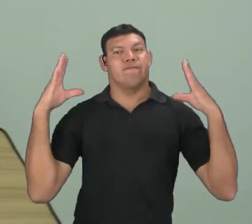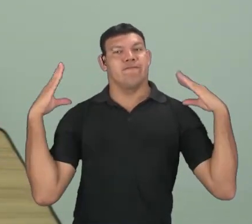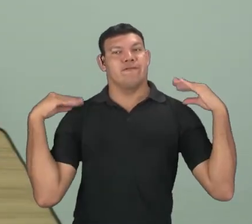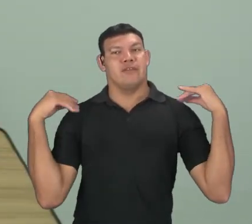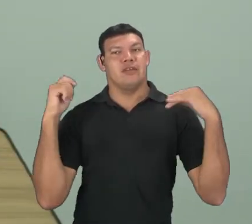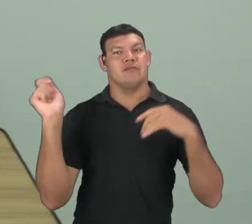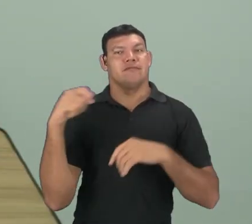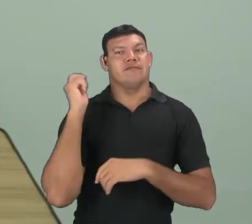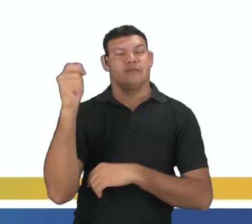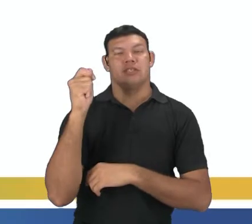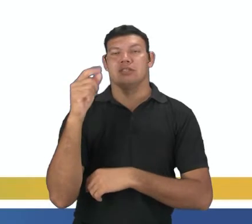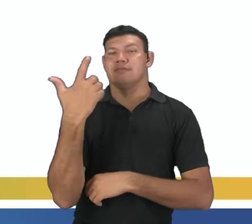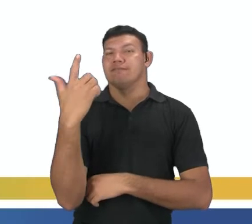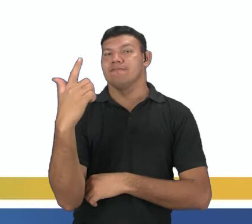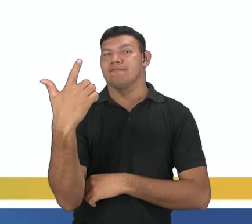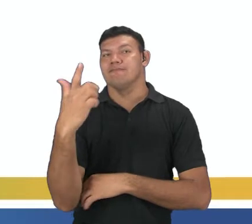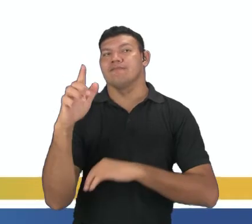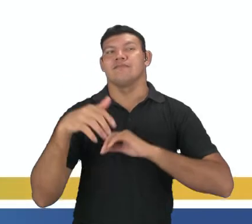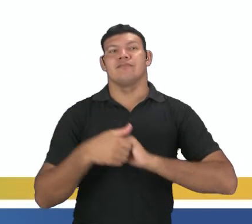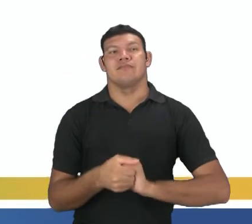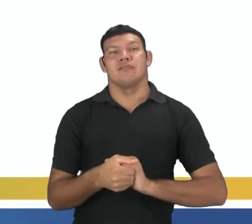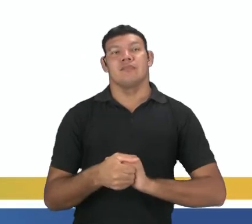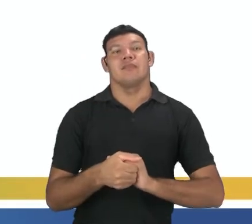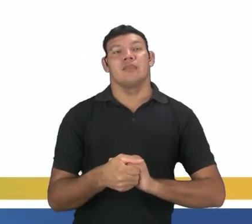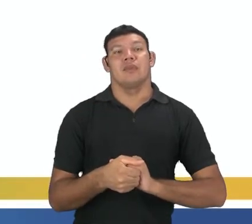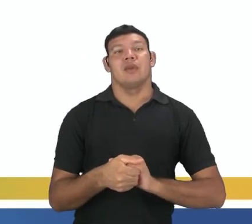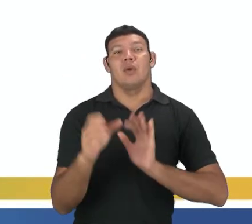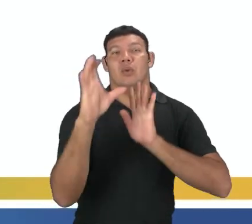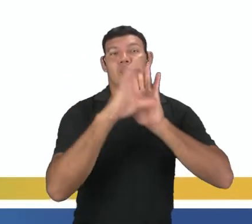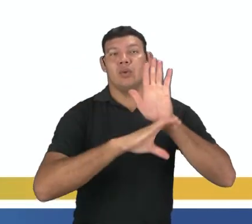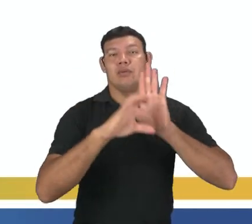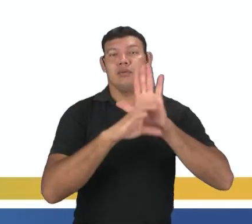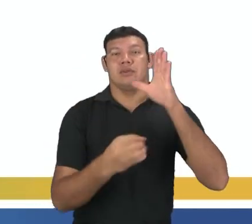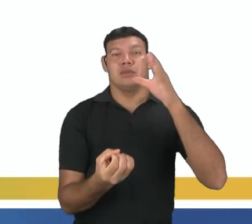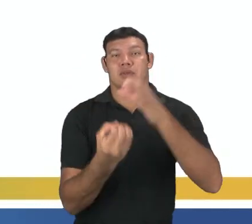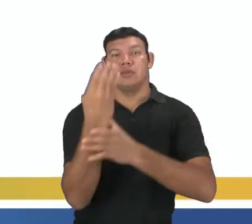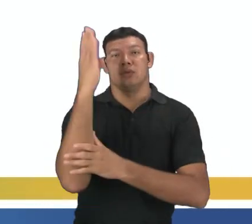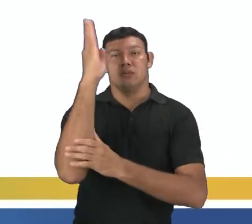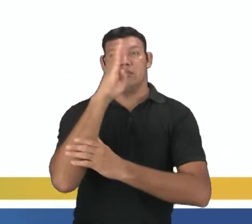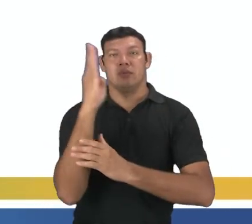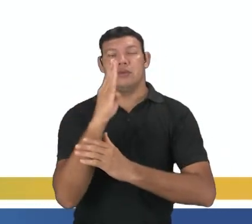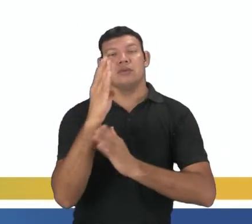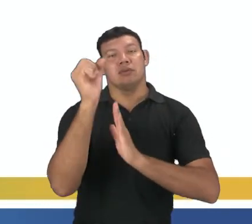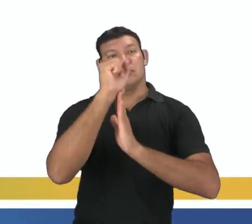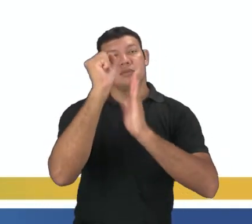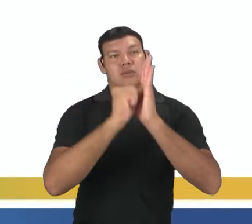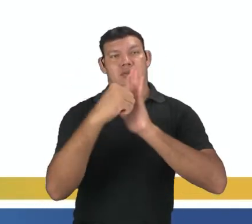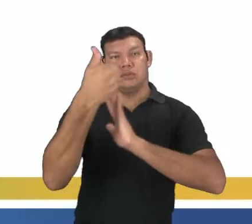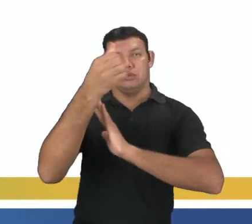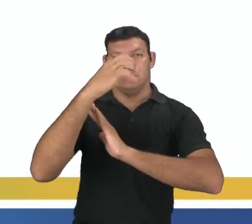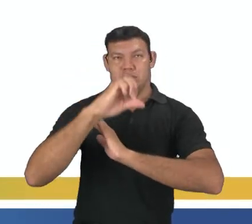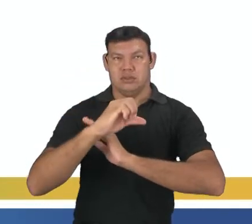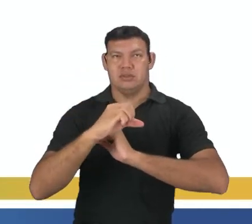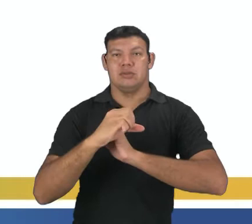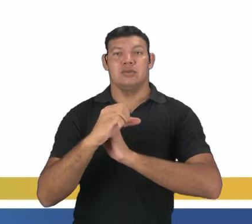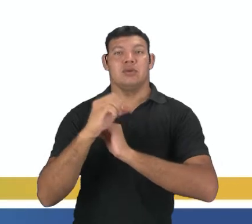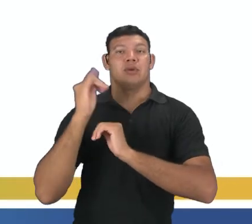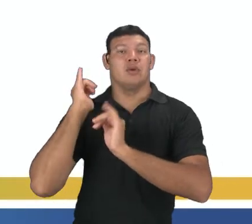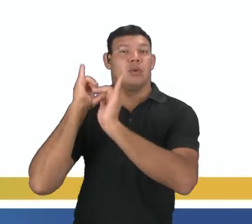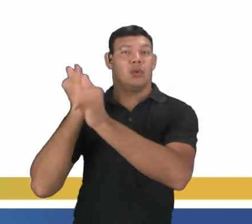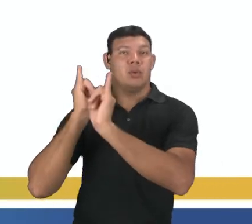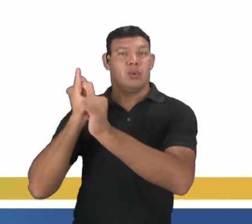né? Quando um conceito surgiu no Brasil no final do século XIX, os contos de fada